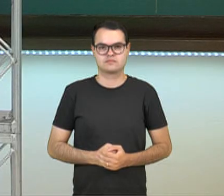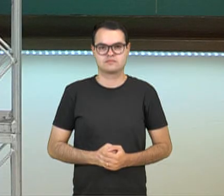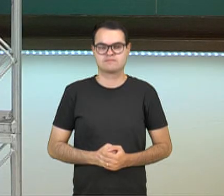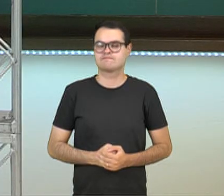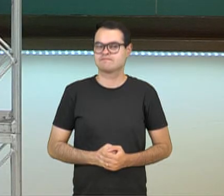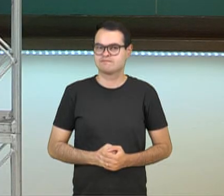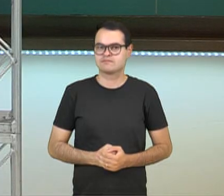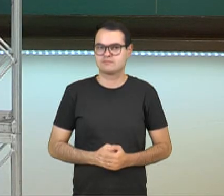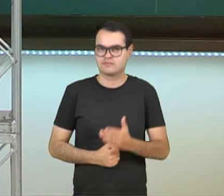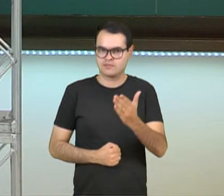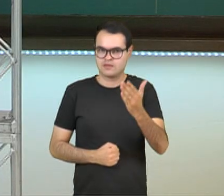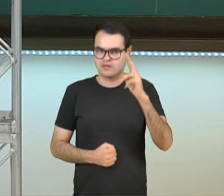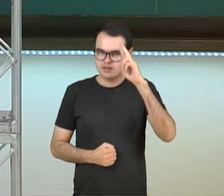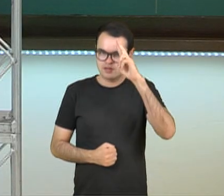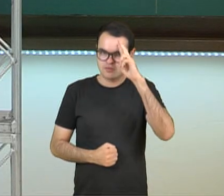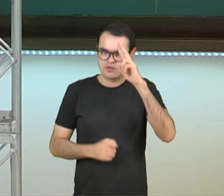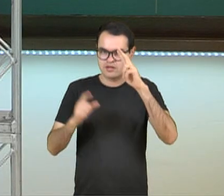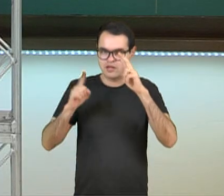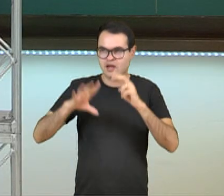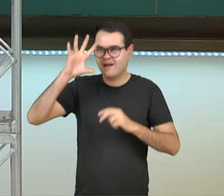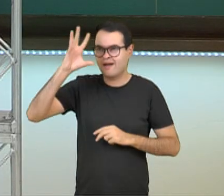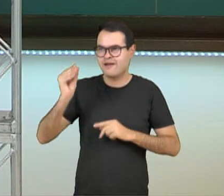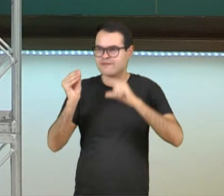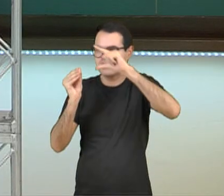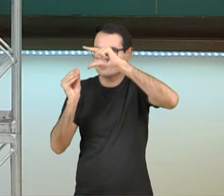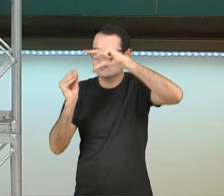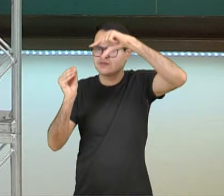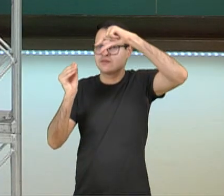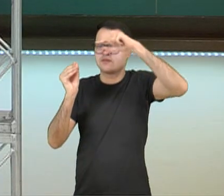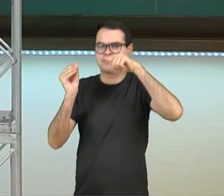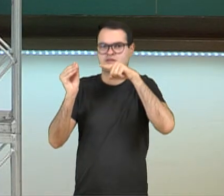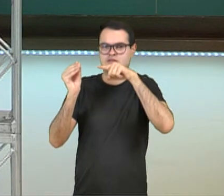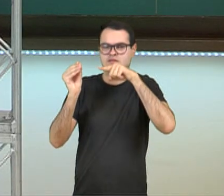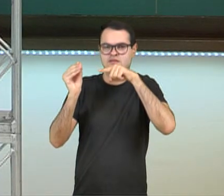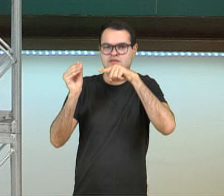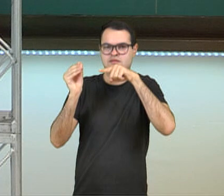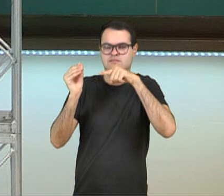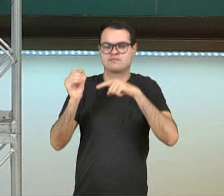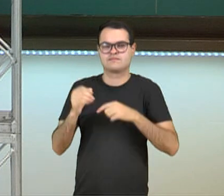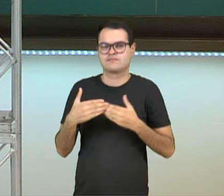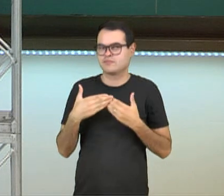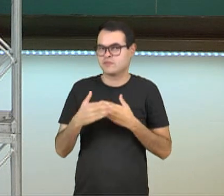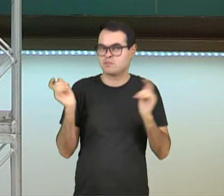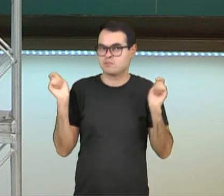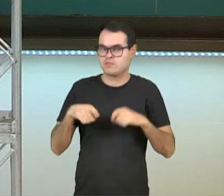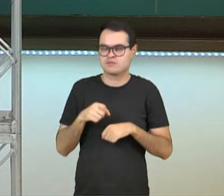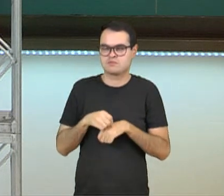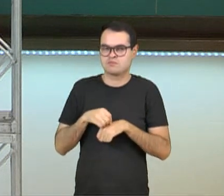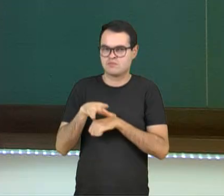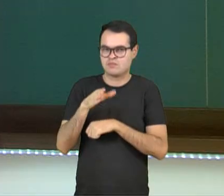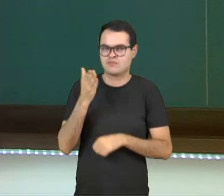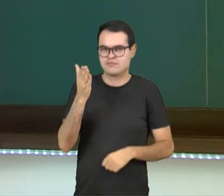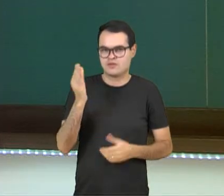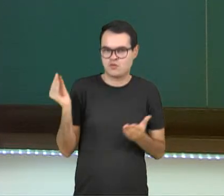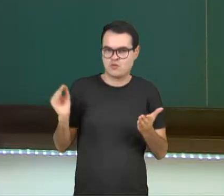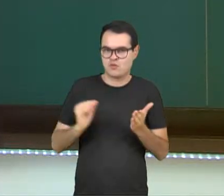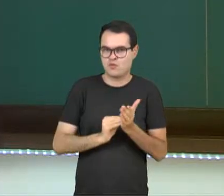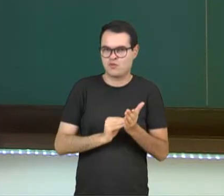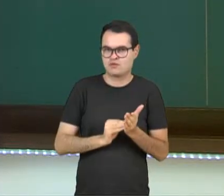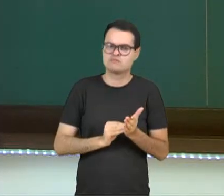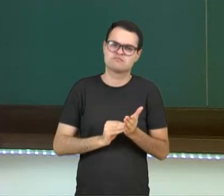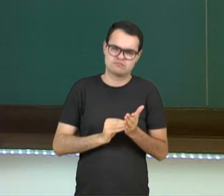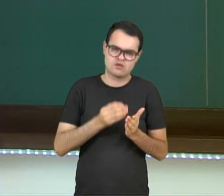E aí, lembrou que é o chifre da África? Então, vamos ver aqui uma possível resposta para você colocar. Claro